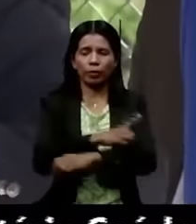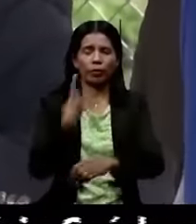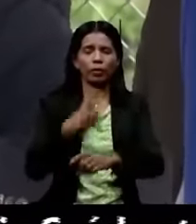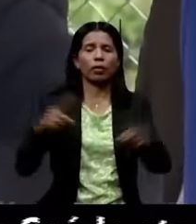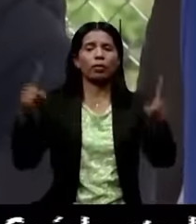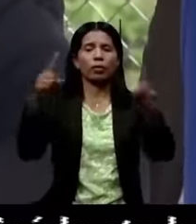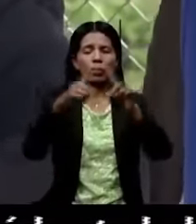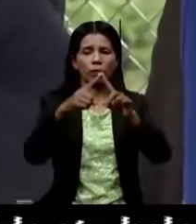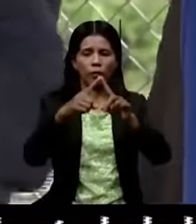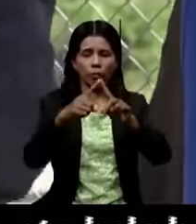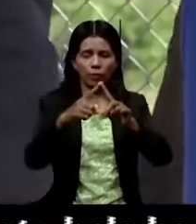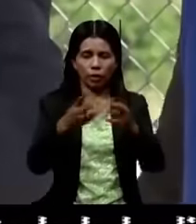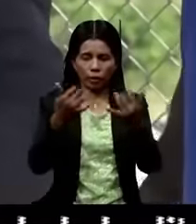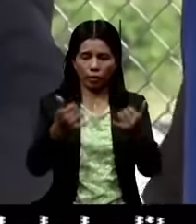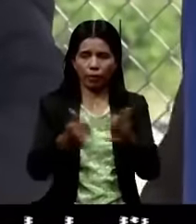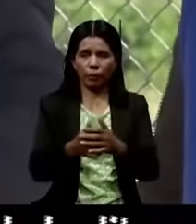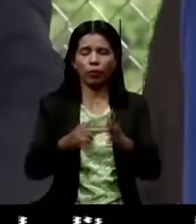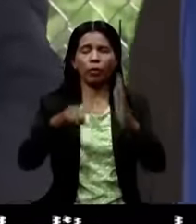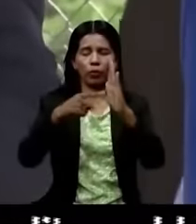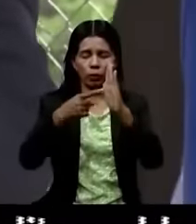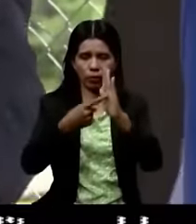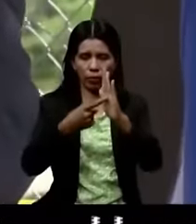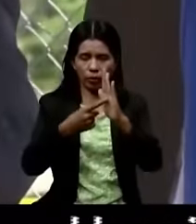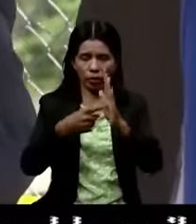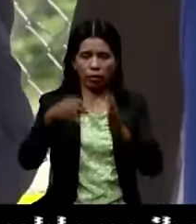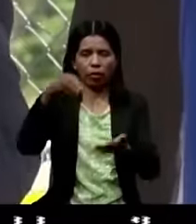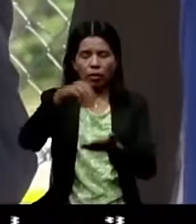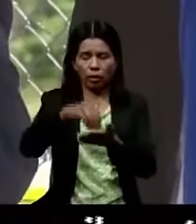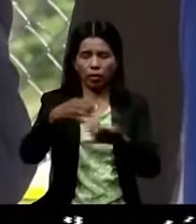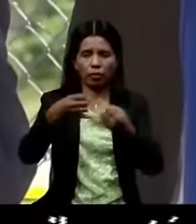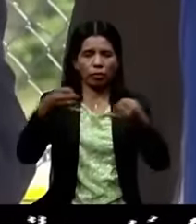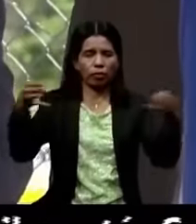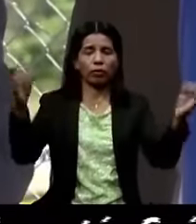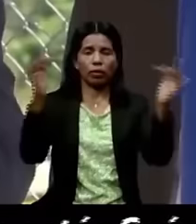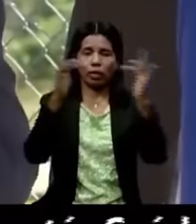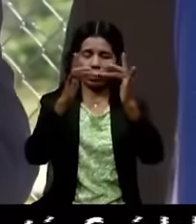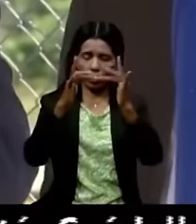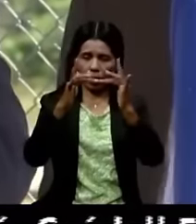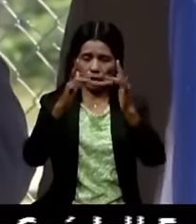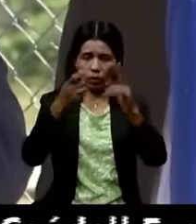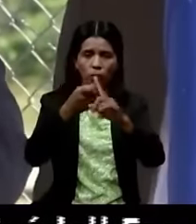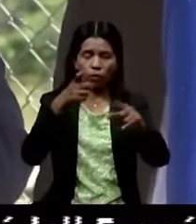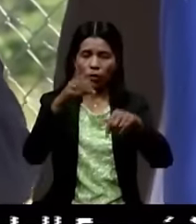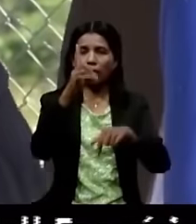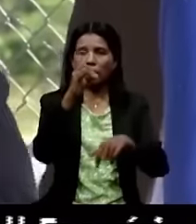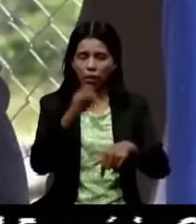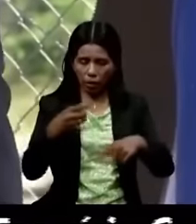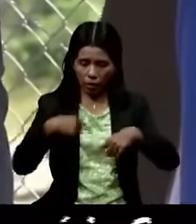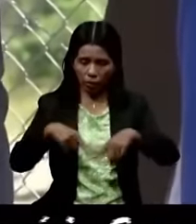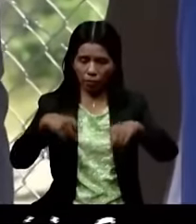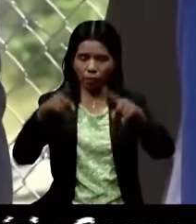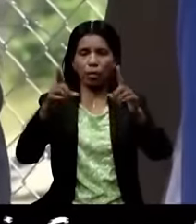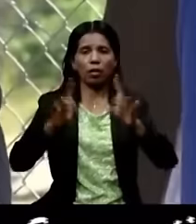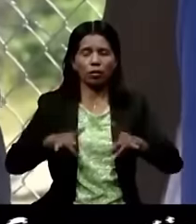ida, ida ne, pudi hahu lança instalação ca conexão, o sine pa Darwin. No rein